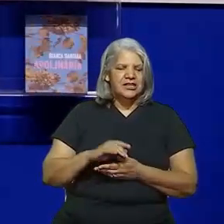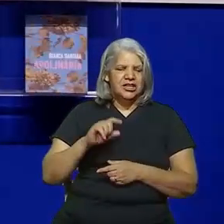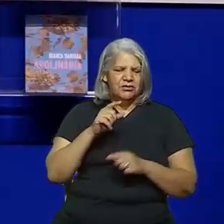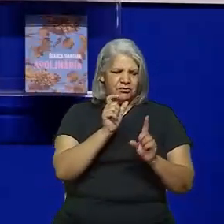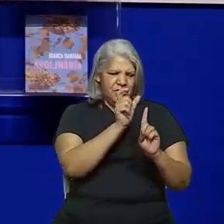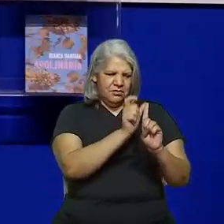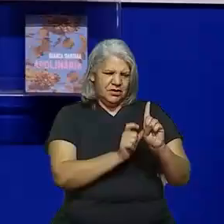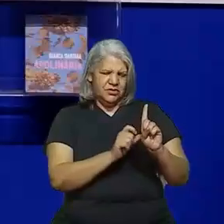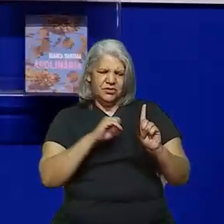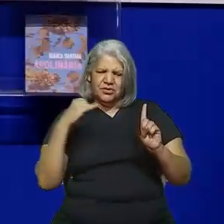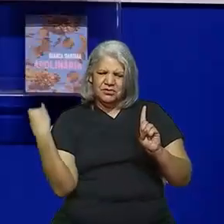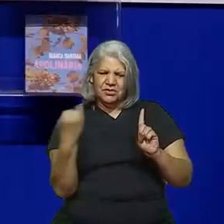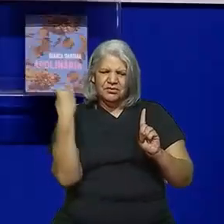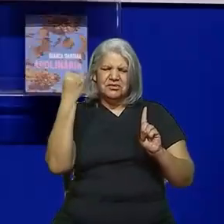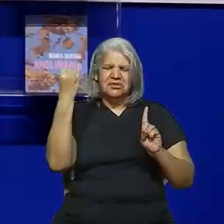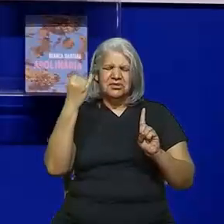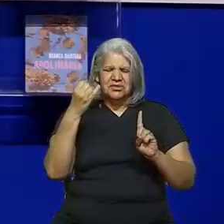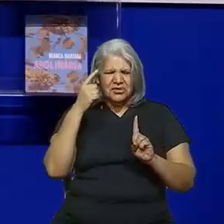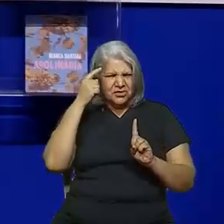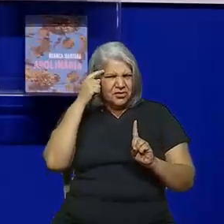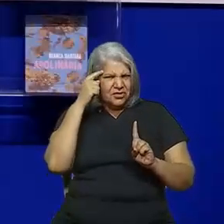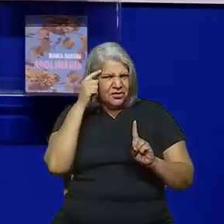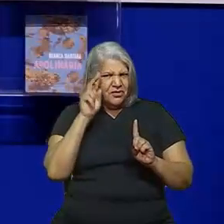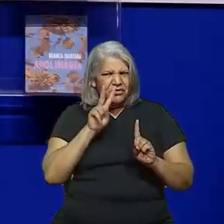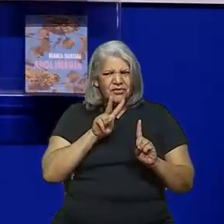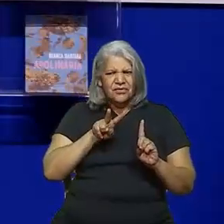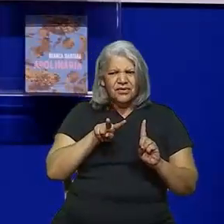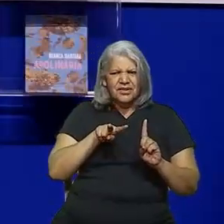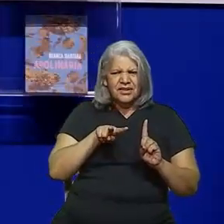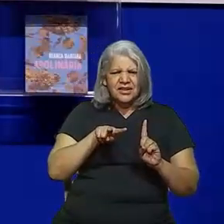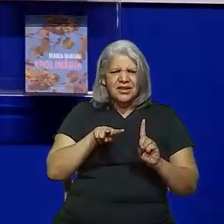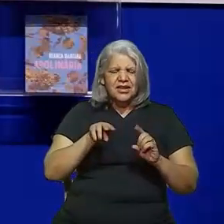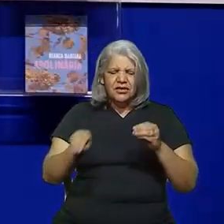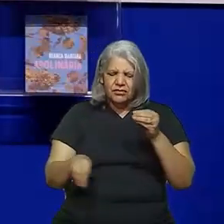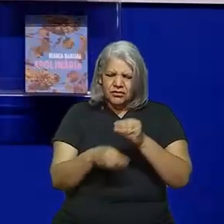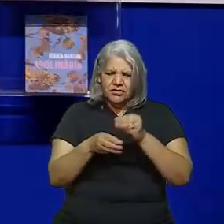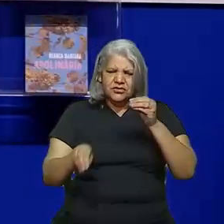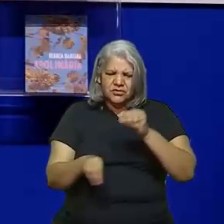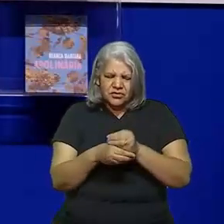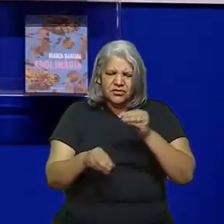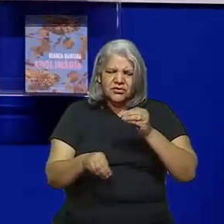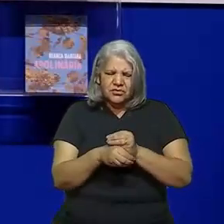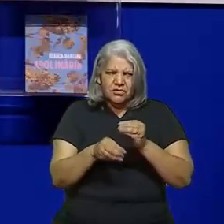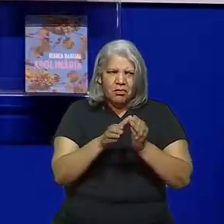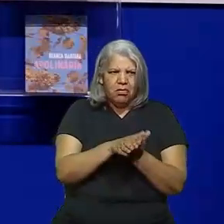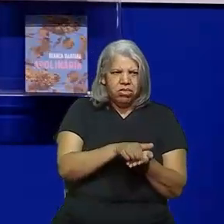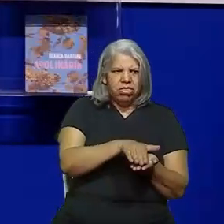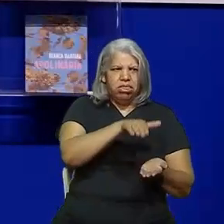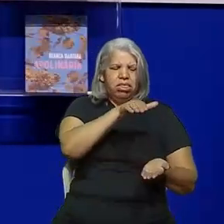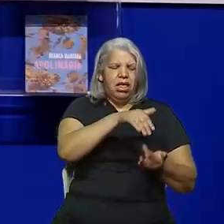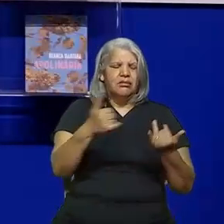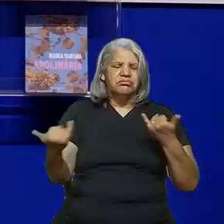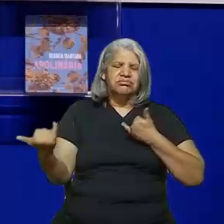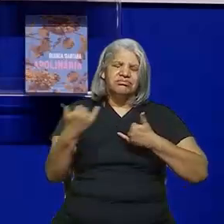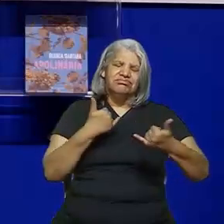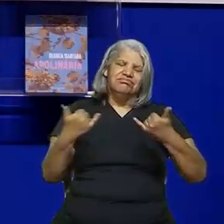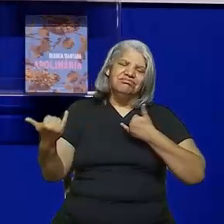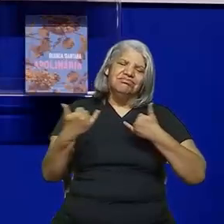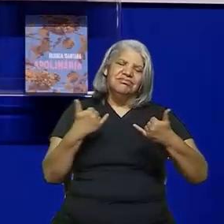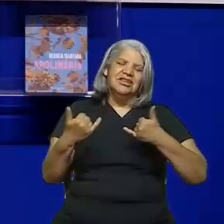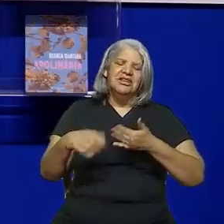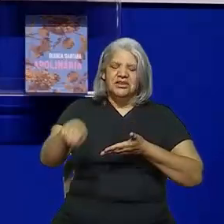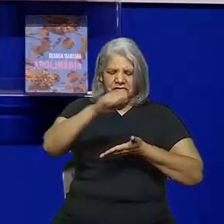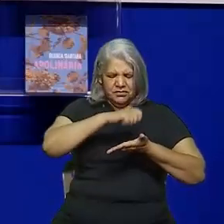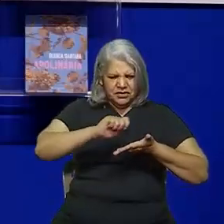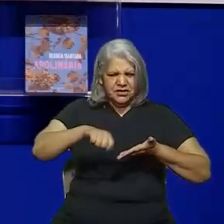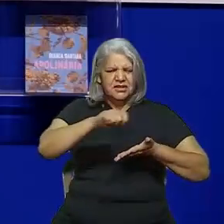coisas, eu fui juntando. Eu tinha uma quantidade de notícias falsas muito grande. E, de repente, eu disse, não, eu vou